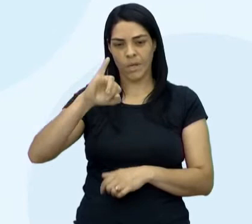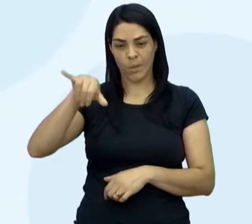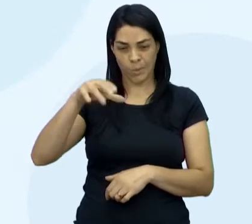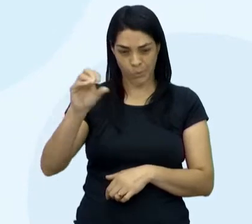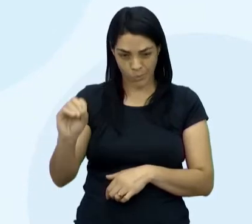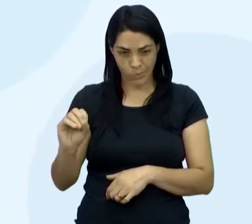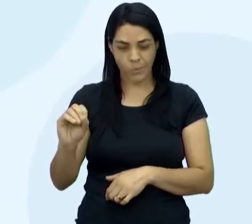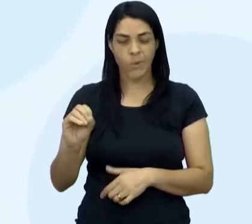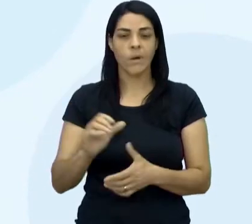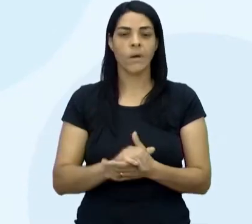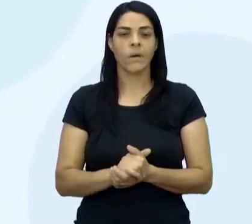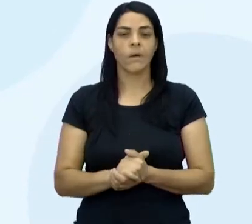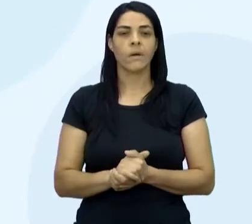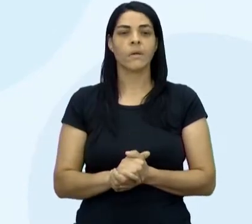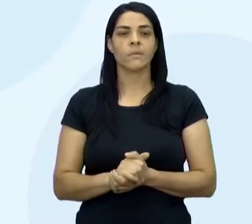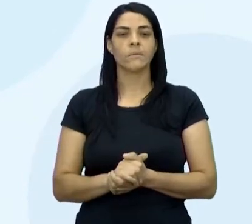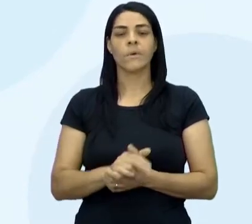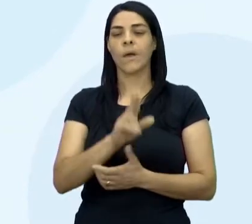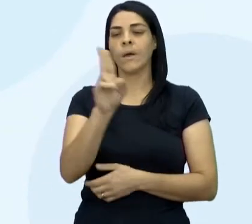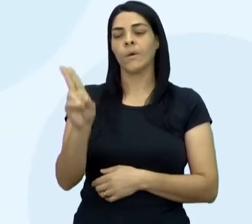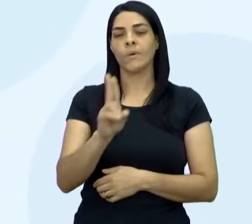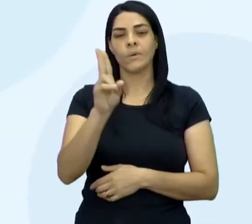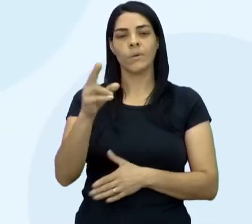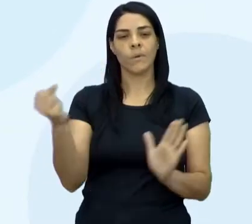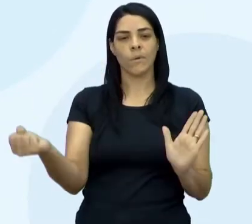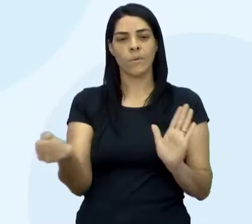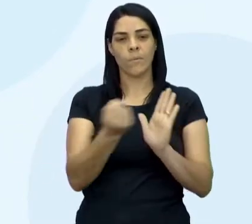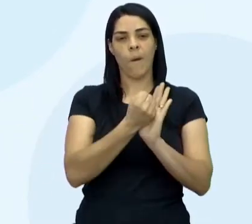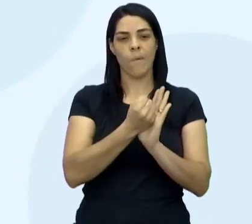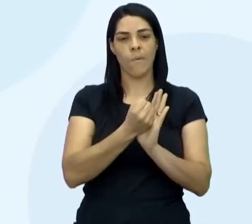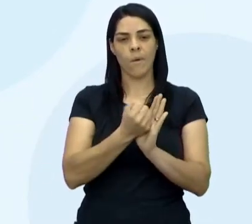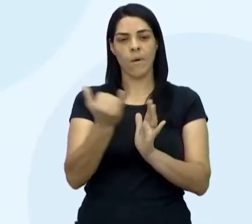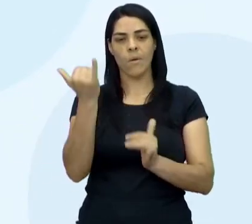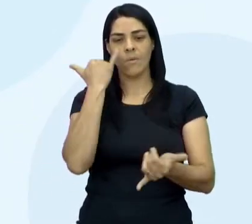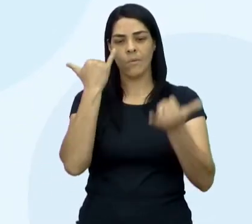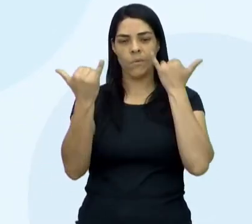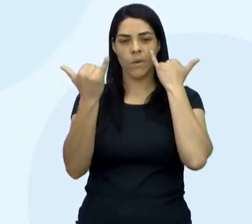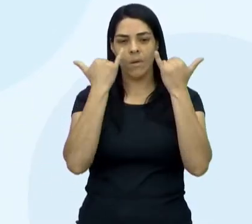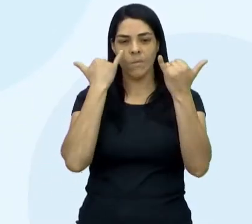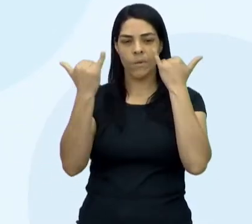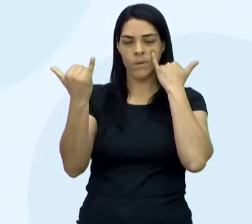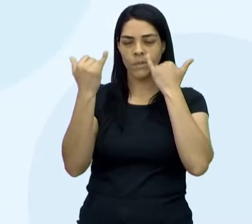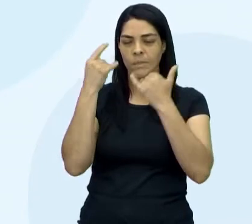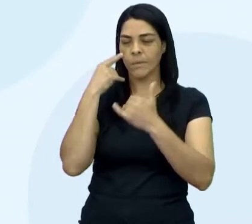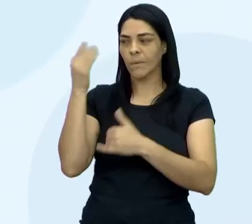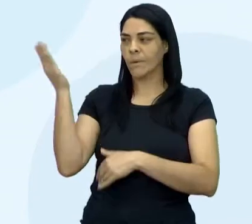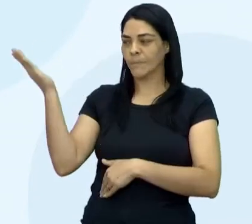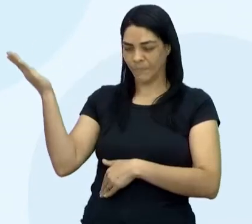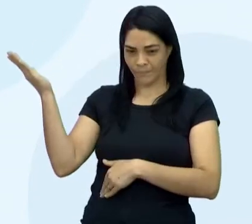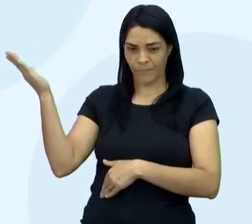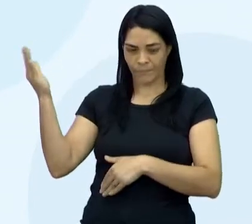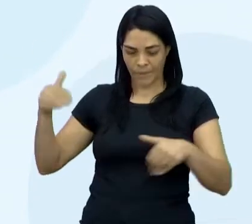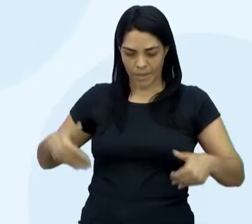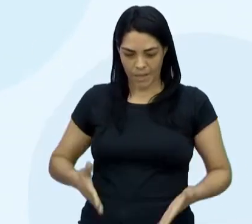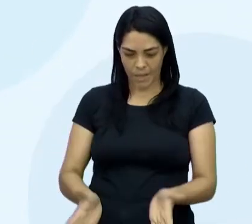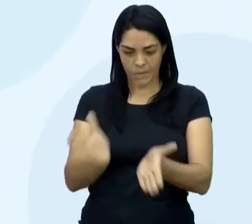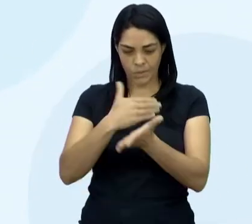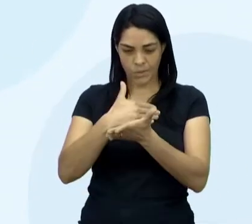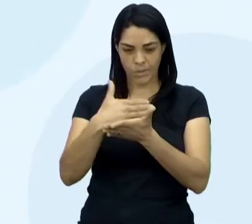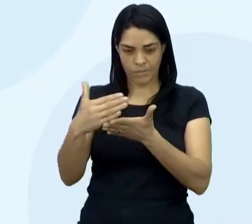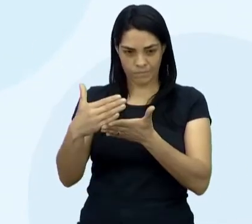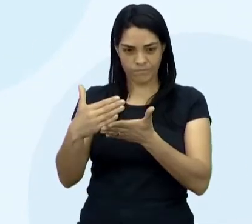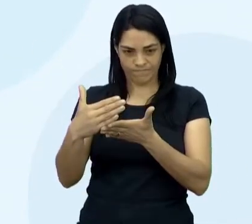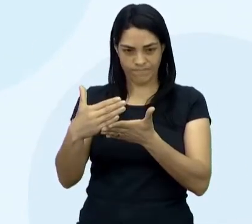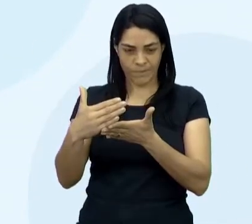e que ela é utilizada como um Marco informativa e de que foi lá que a cidade nasceu a